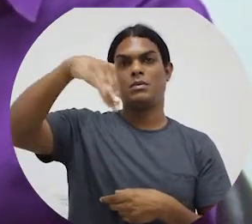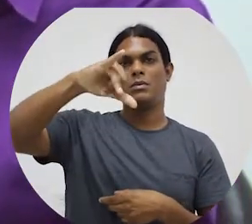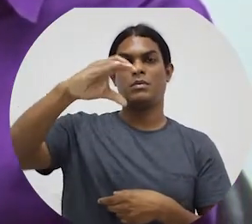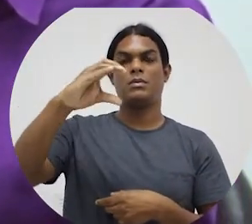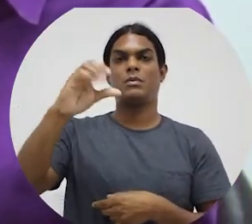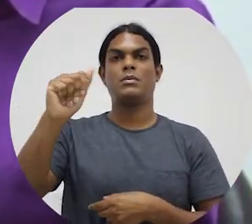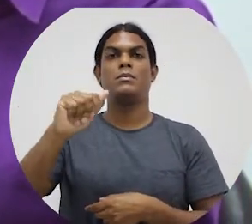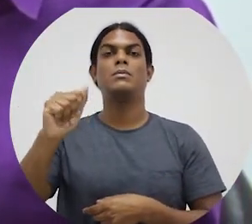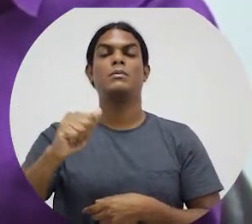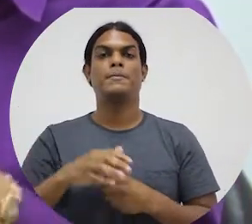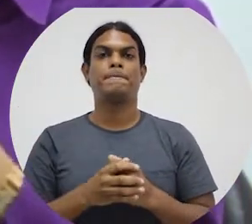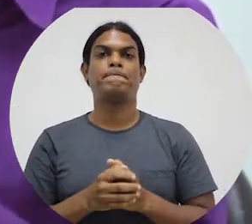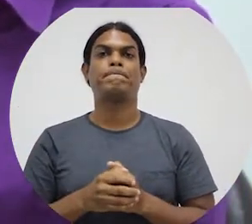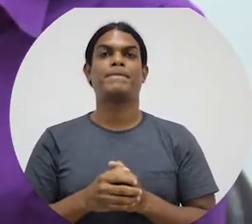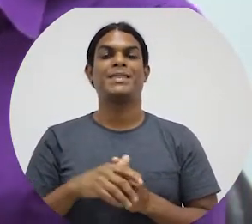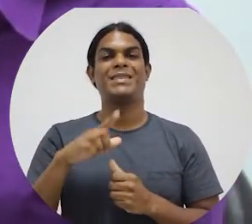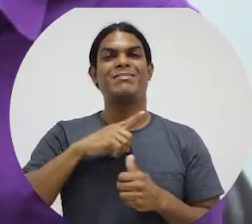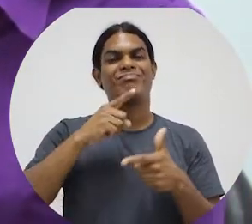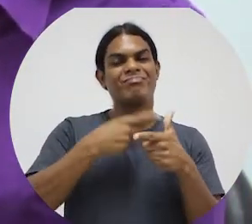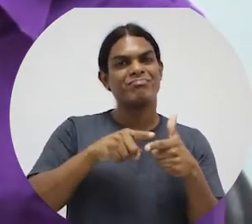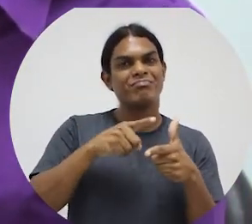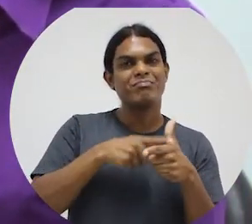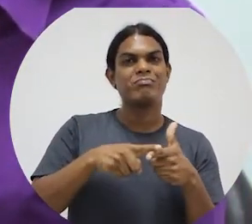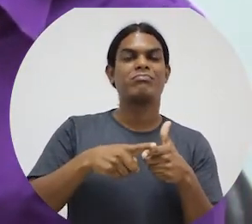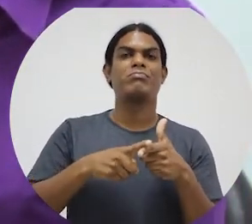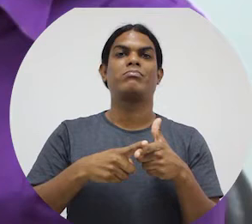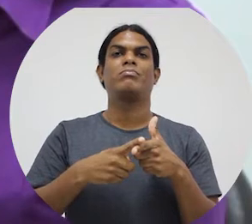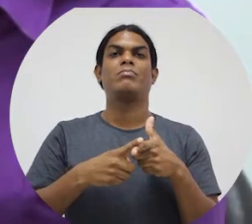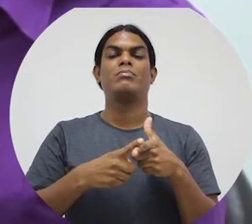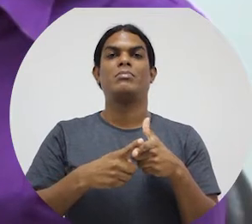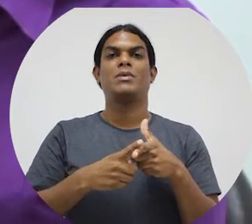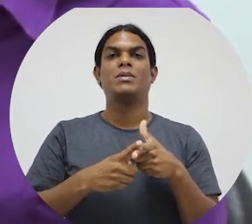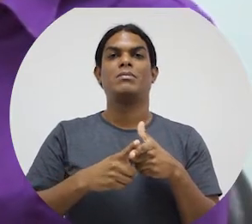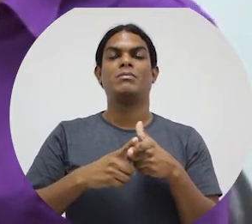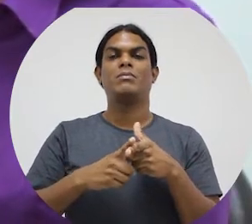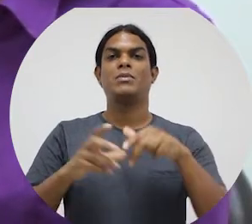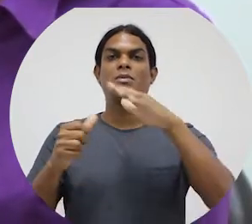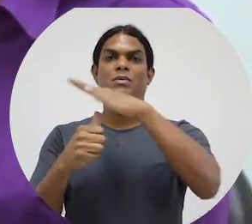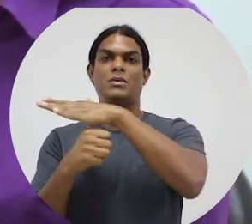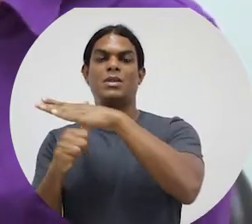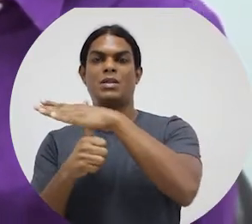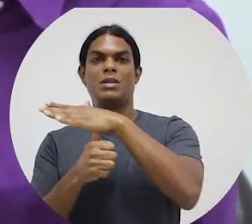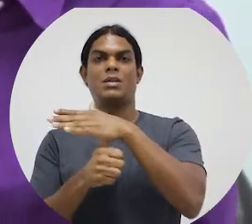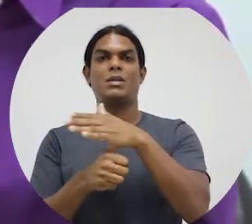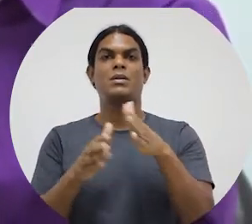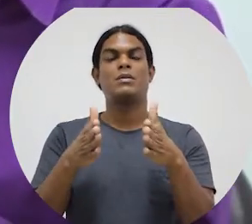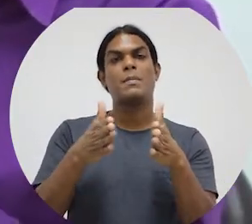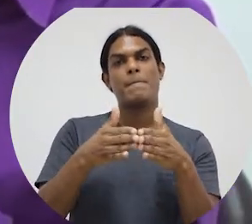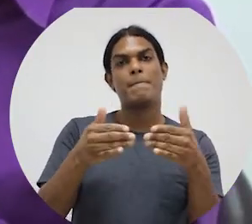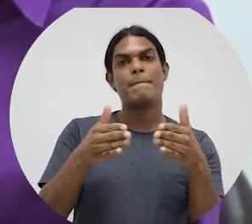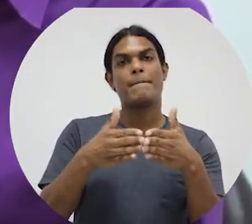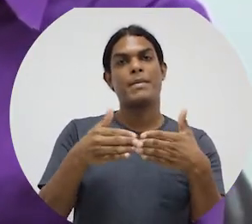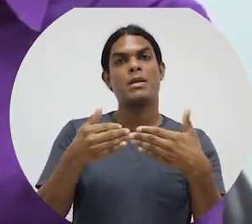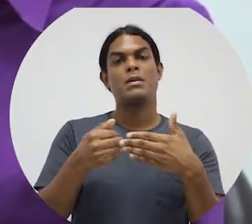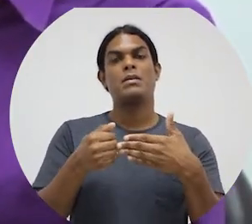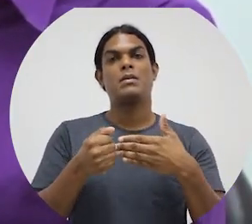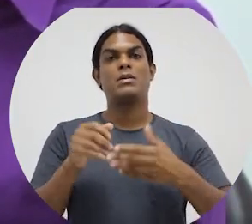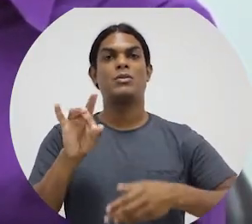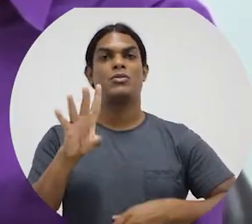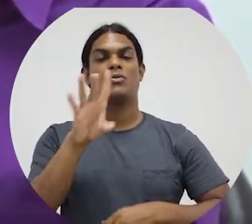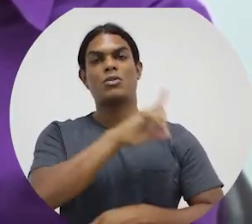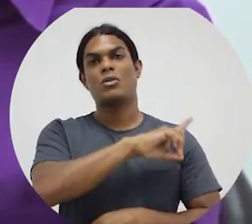mês inteiro. Ela estava passando por uma situação na qual os clientes costumavam colocar os